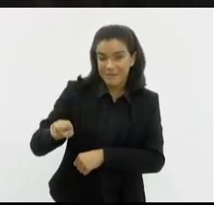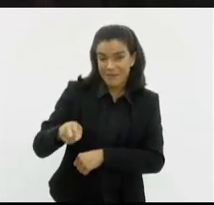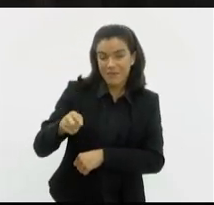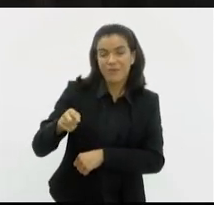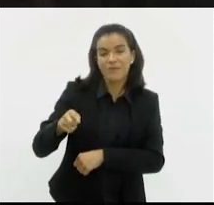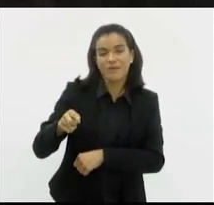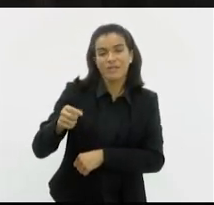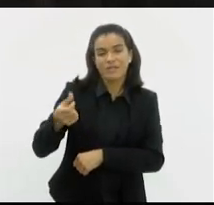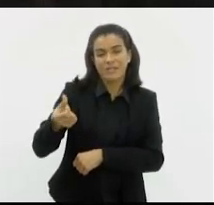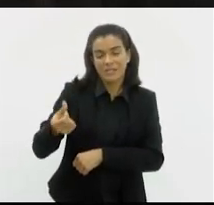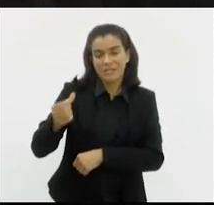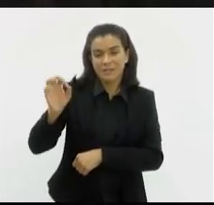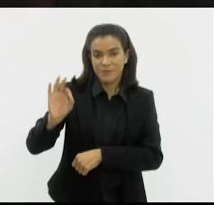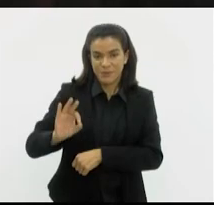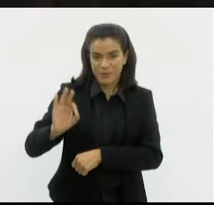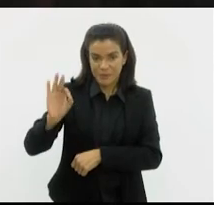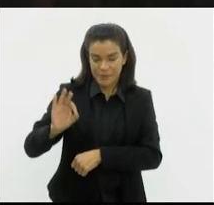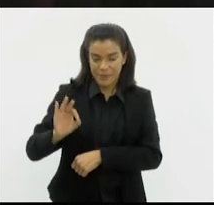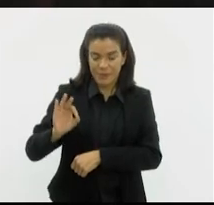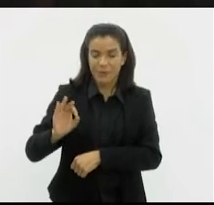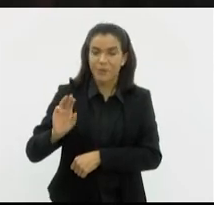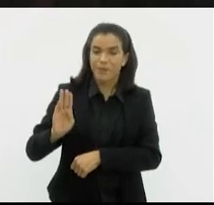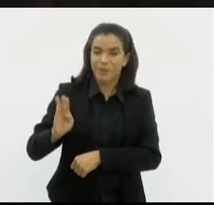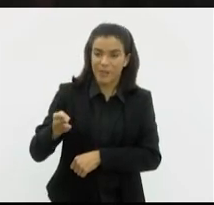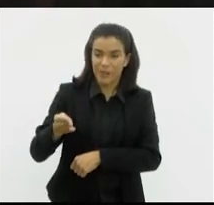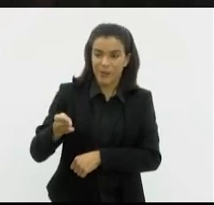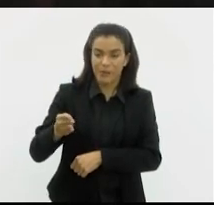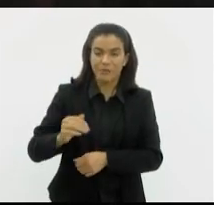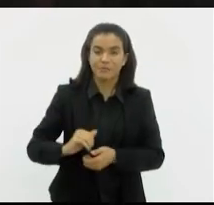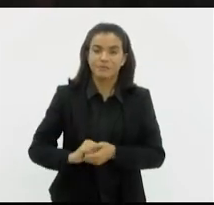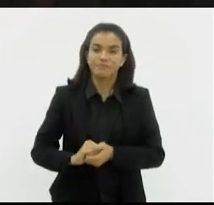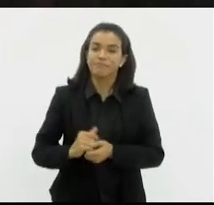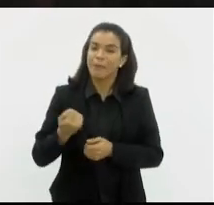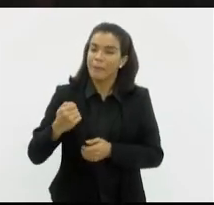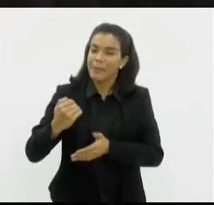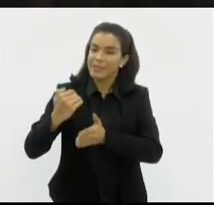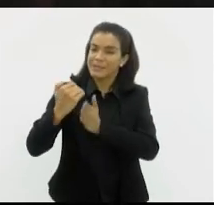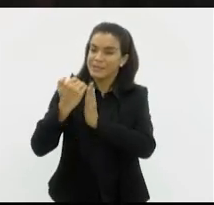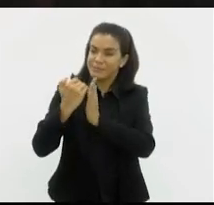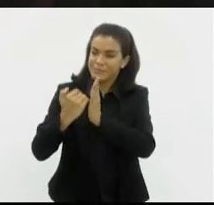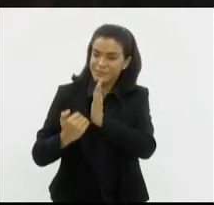15,6%. Mas temos que descontar